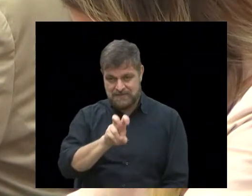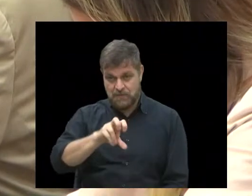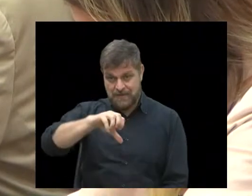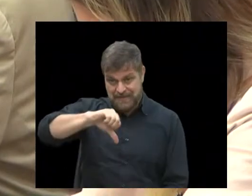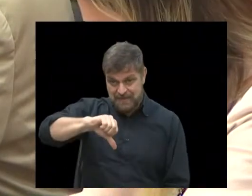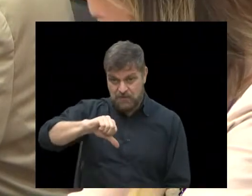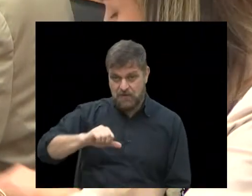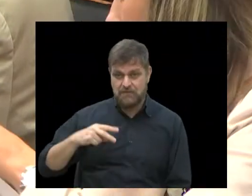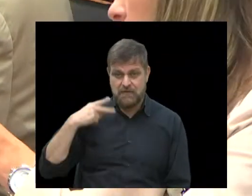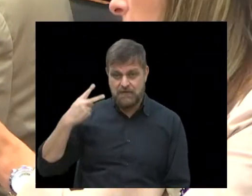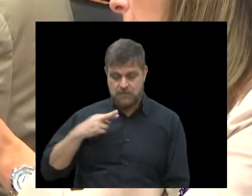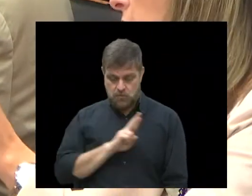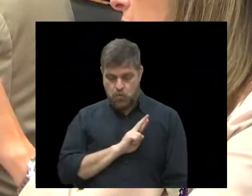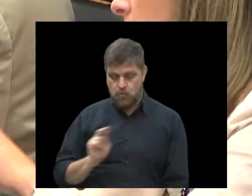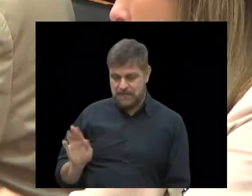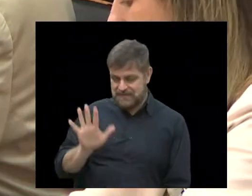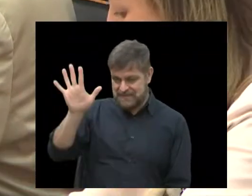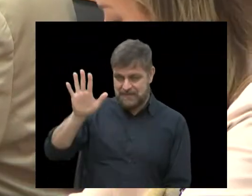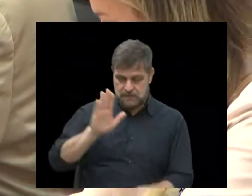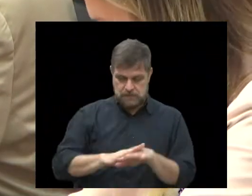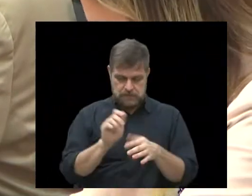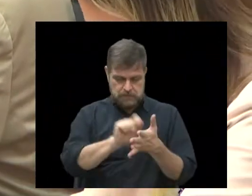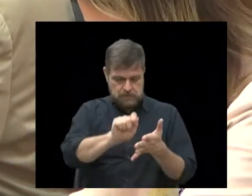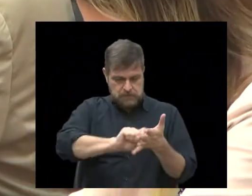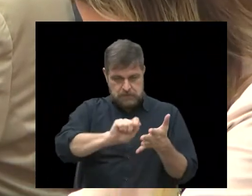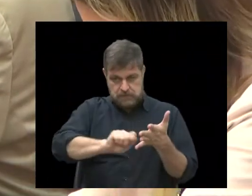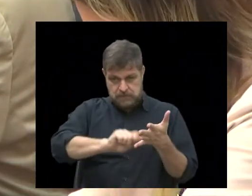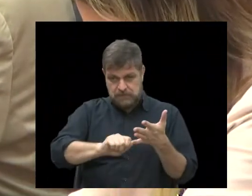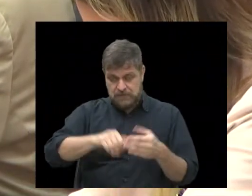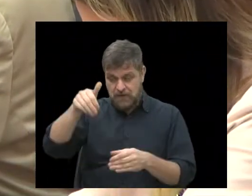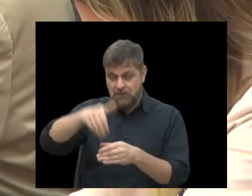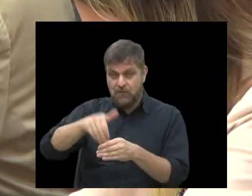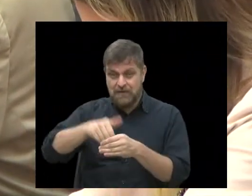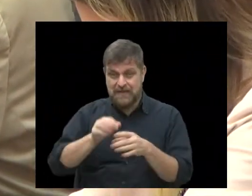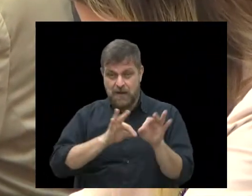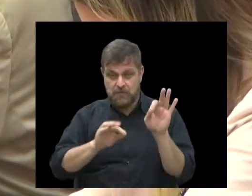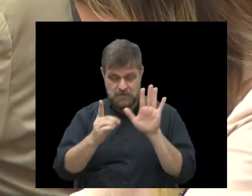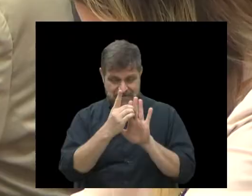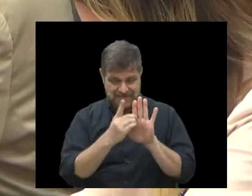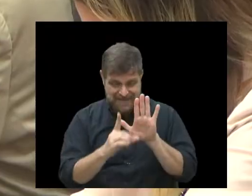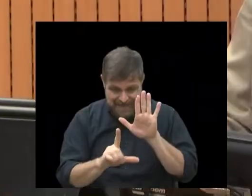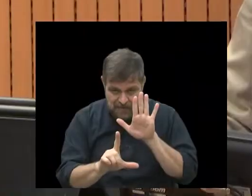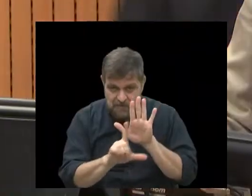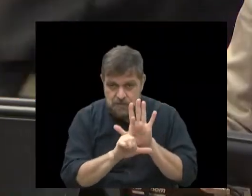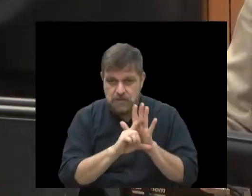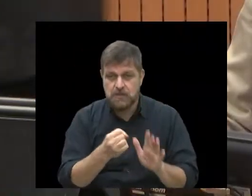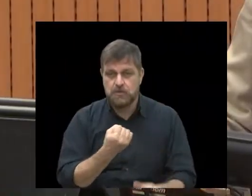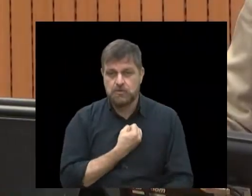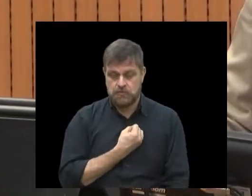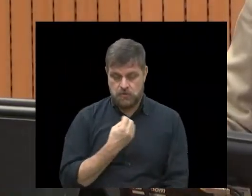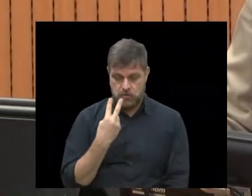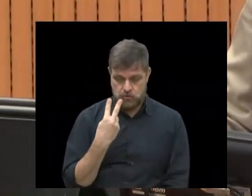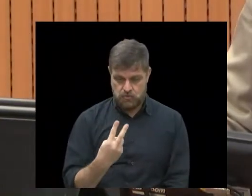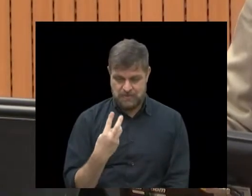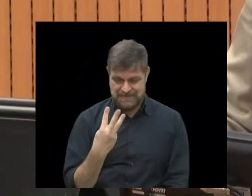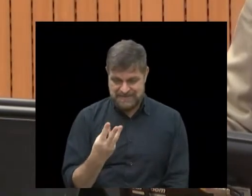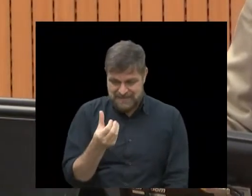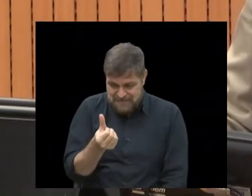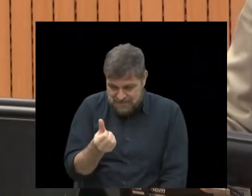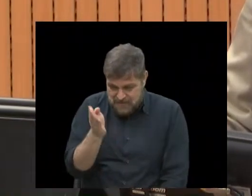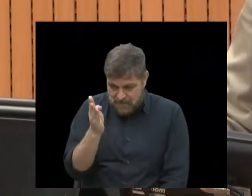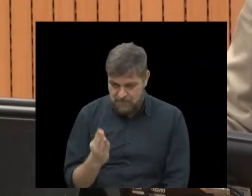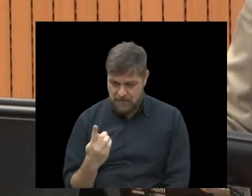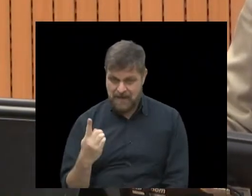senhor Rubens Gás, requerendo tramitação em regime de urgência do projeto de decreto legislativo número 236/18,